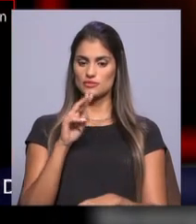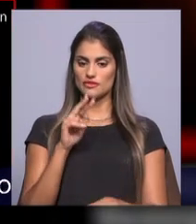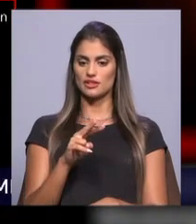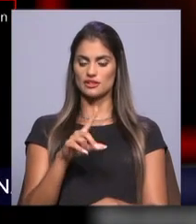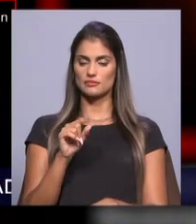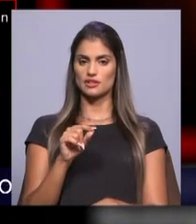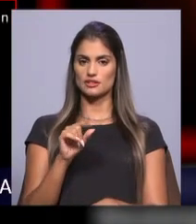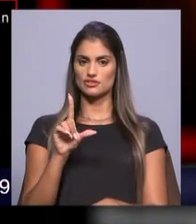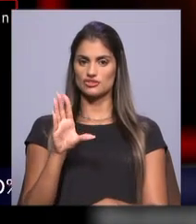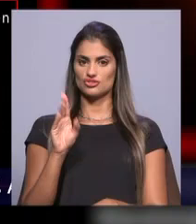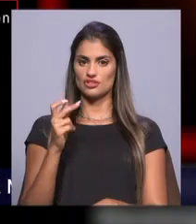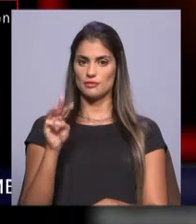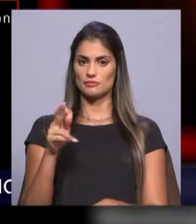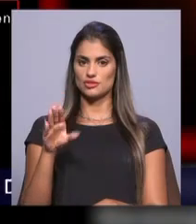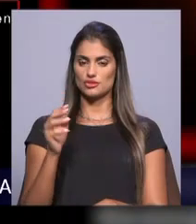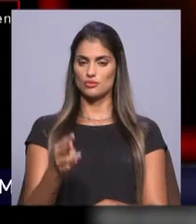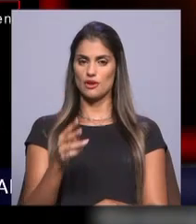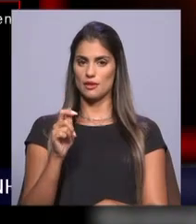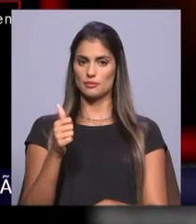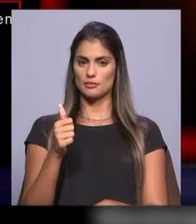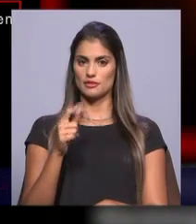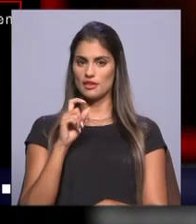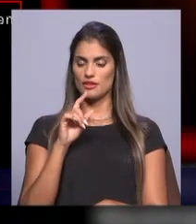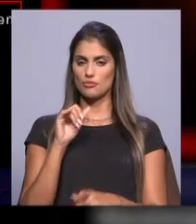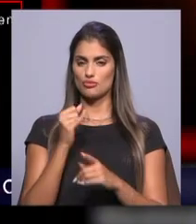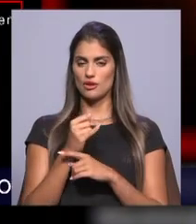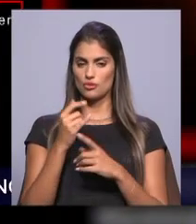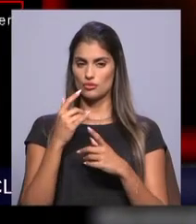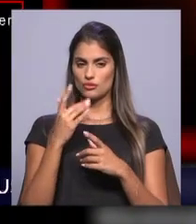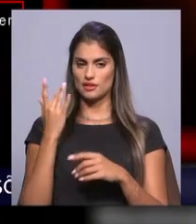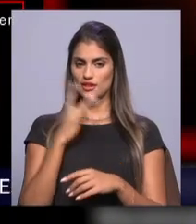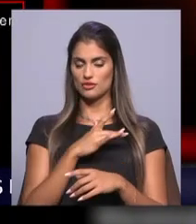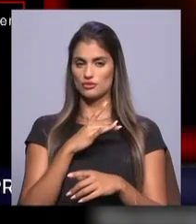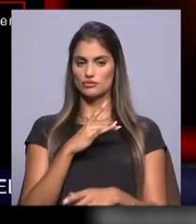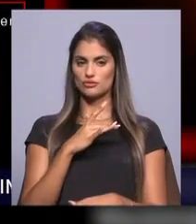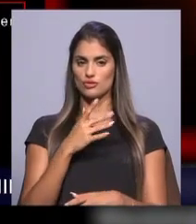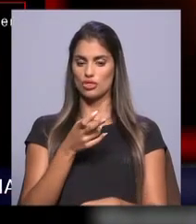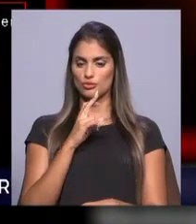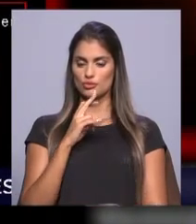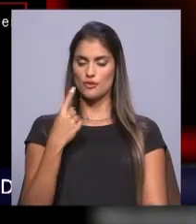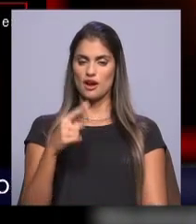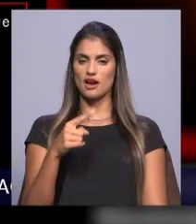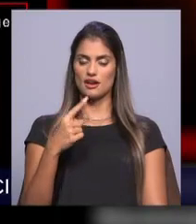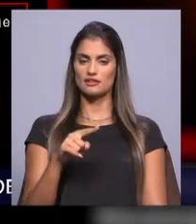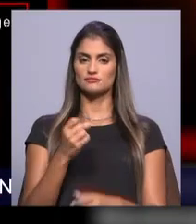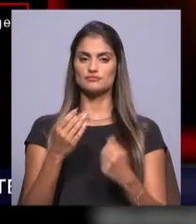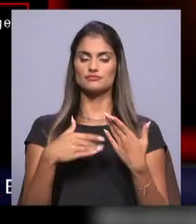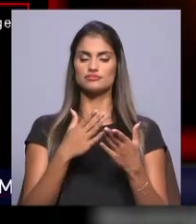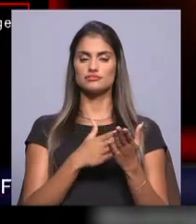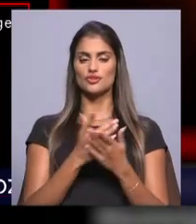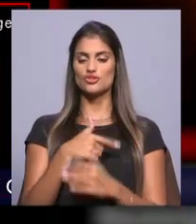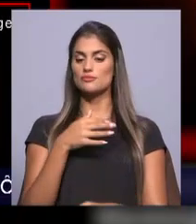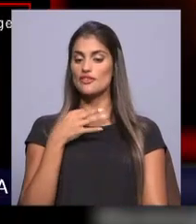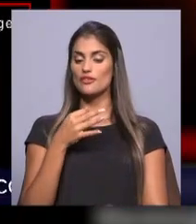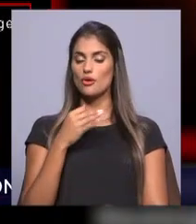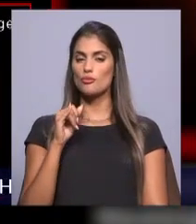estudo de James Webb. Consegue-nos mostrar um buraco negro supermaciço que está em atividade. Estamos a falar de um buraco